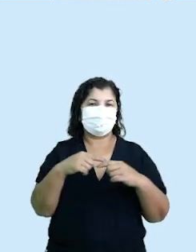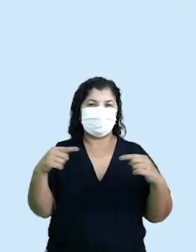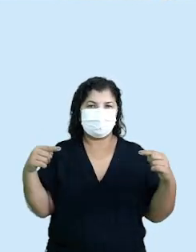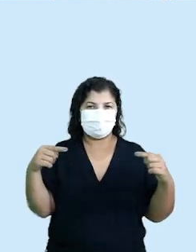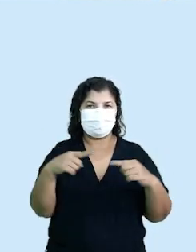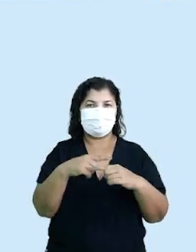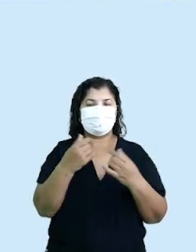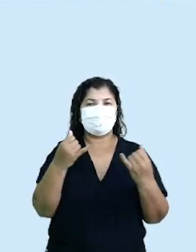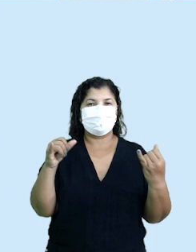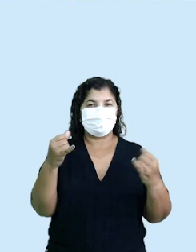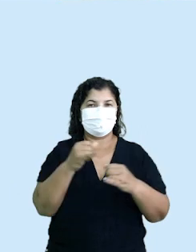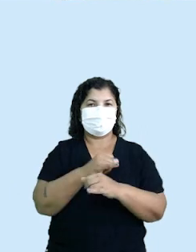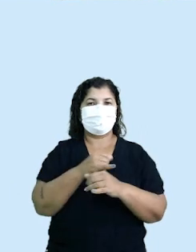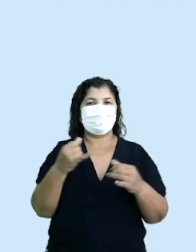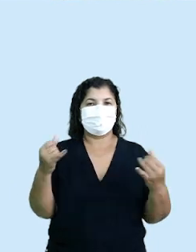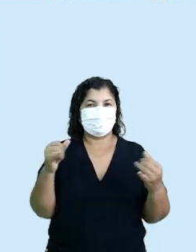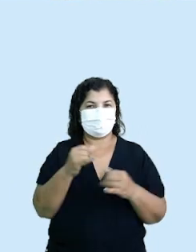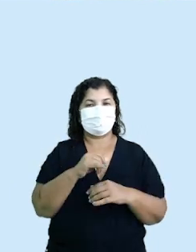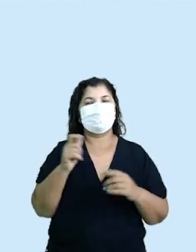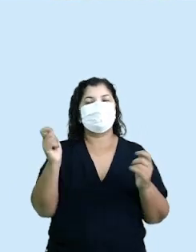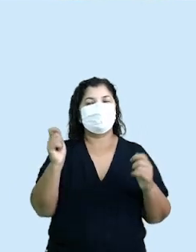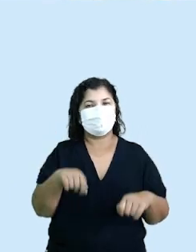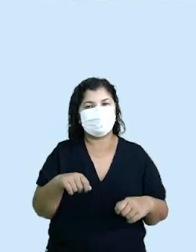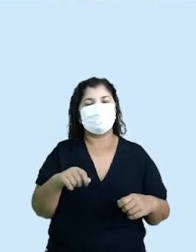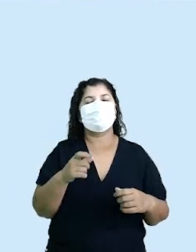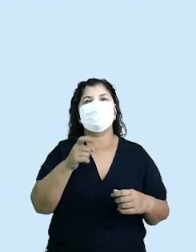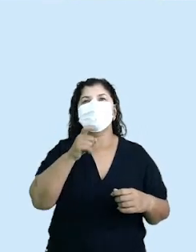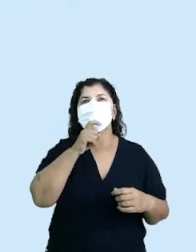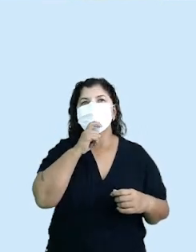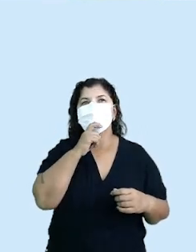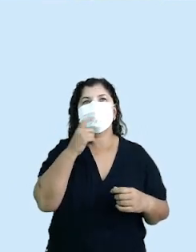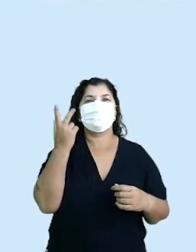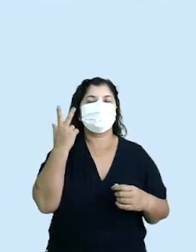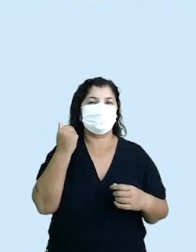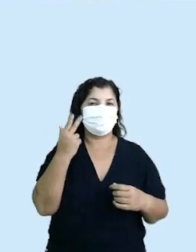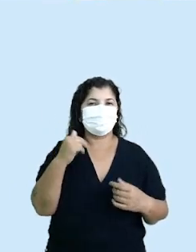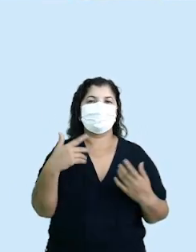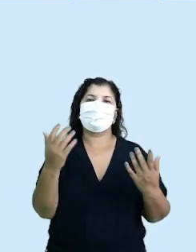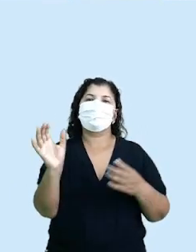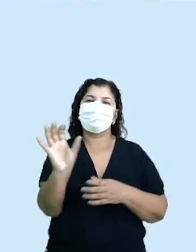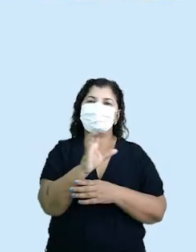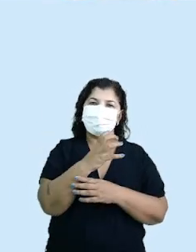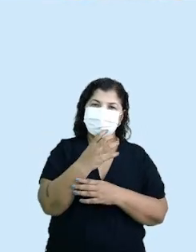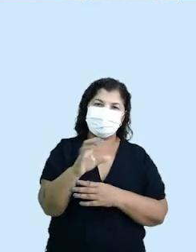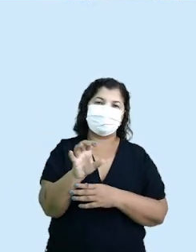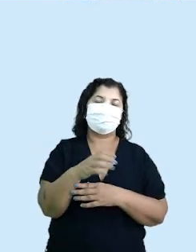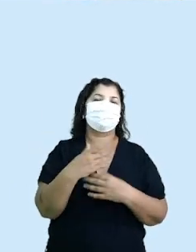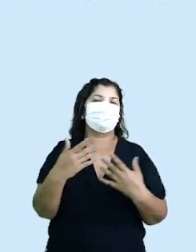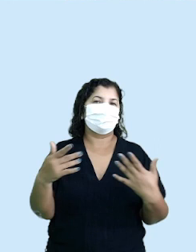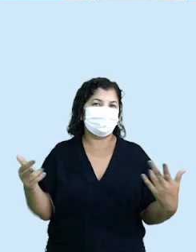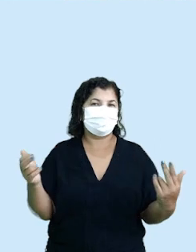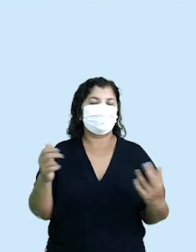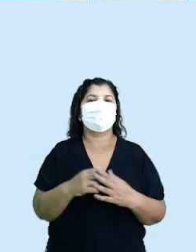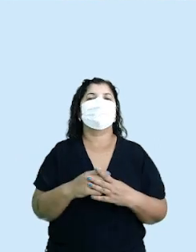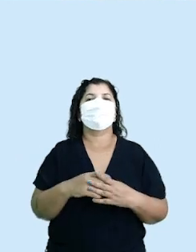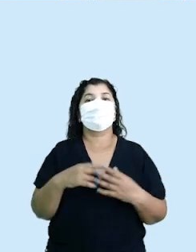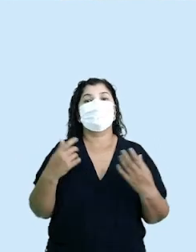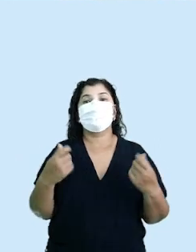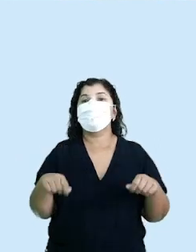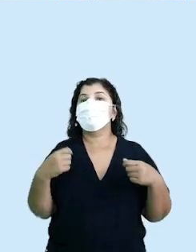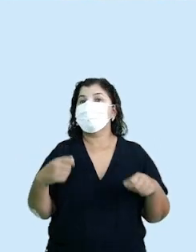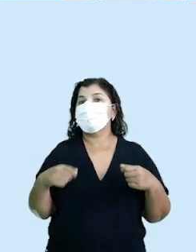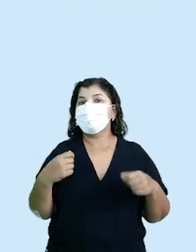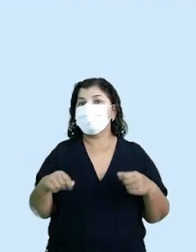elétrons é o que vai fazer o equipamento funcionar. Para manter esse fluxo constante, eu preciso ter ainda uma